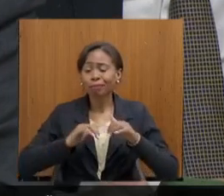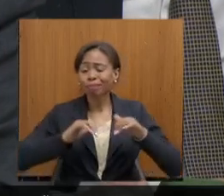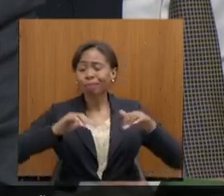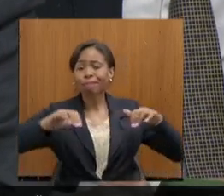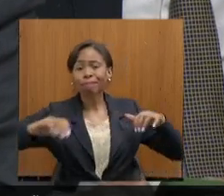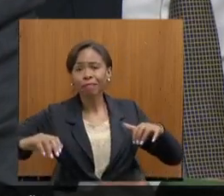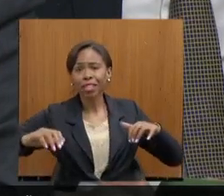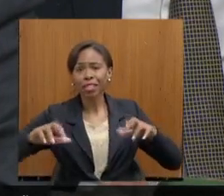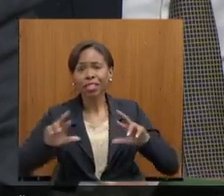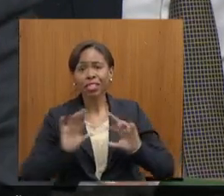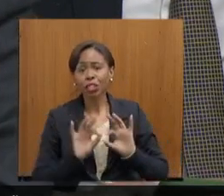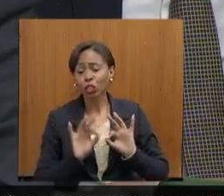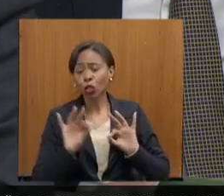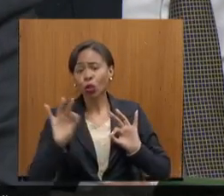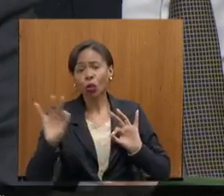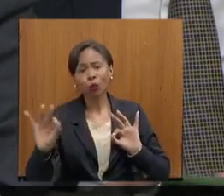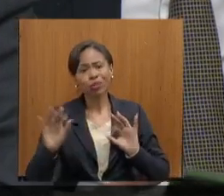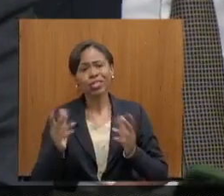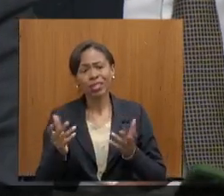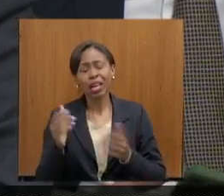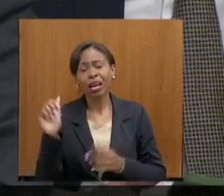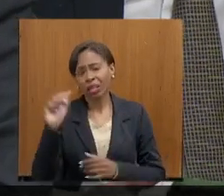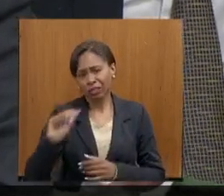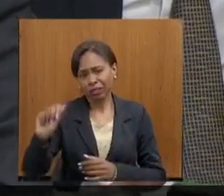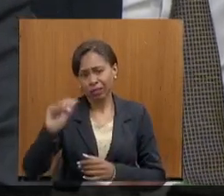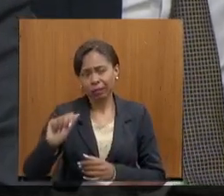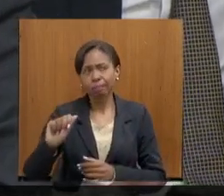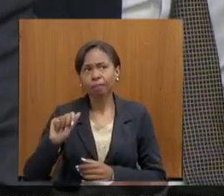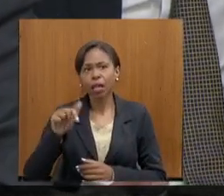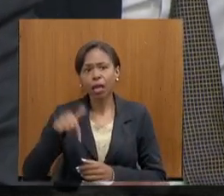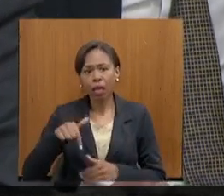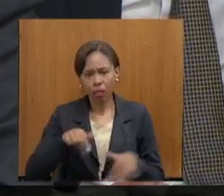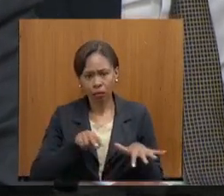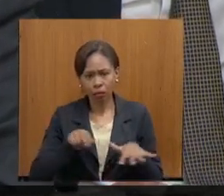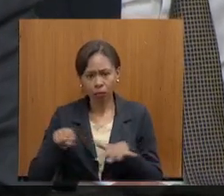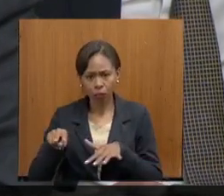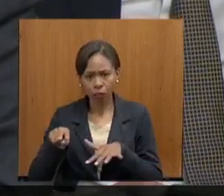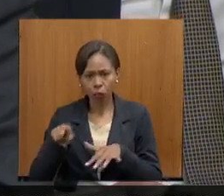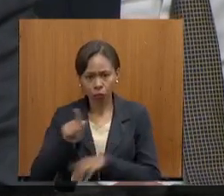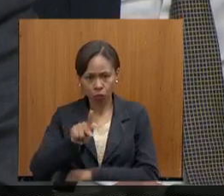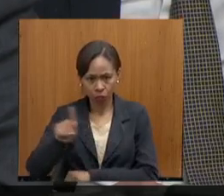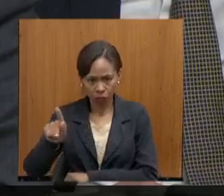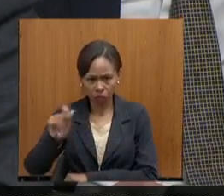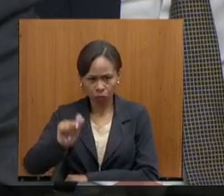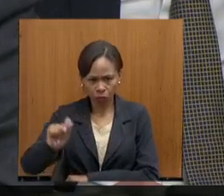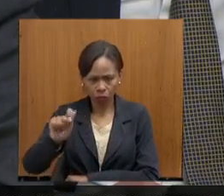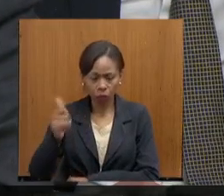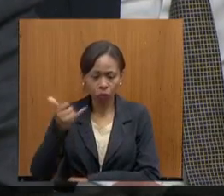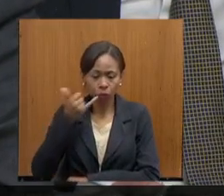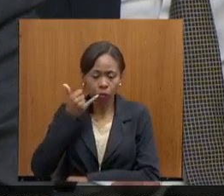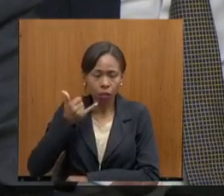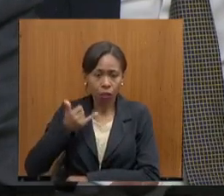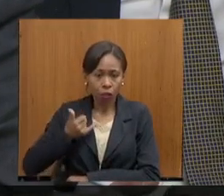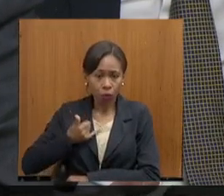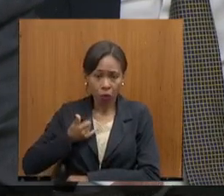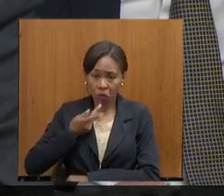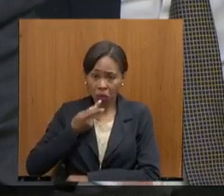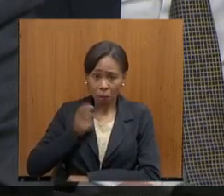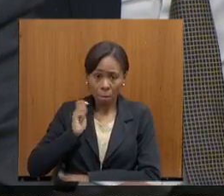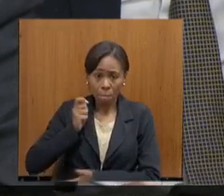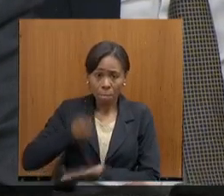associações e humanizadas essa semana mesmo ligou um presidente da associação falando que pagam r$